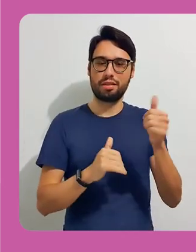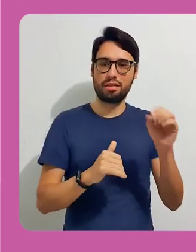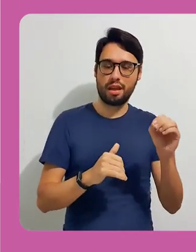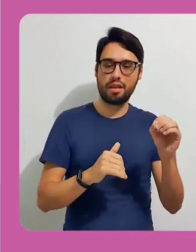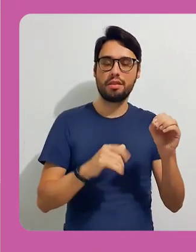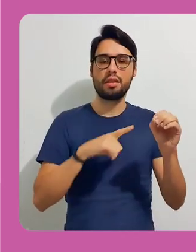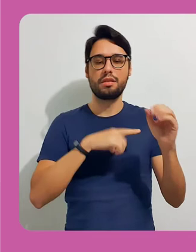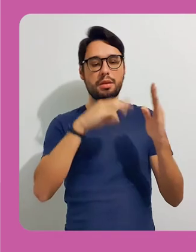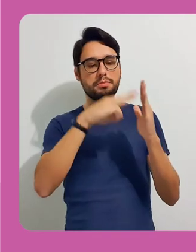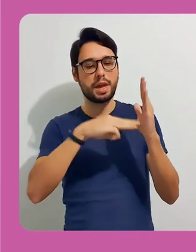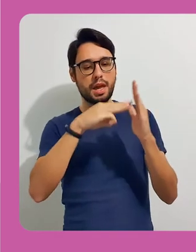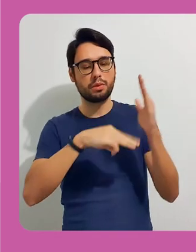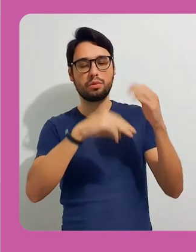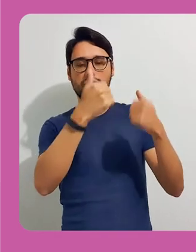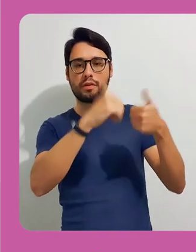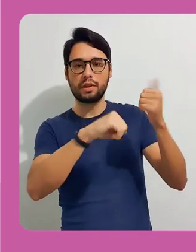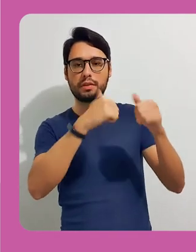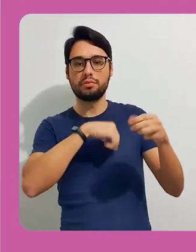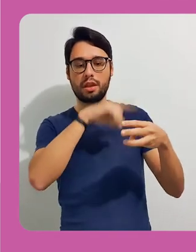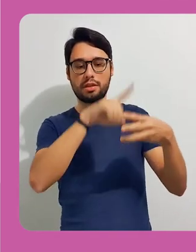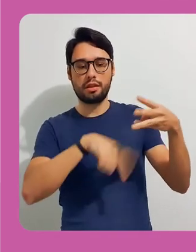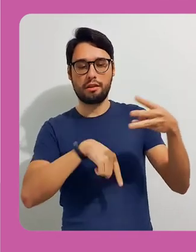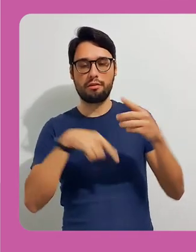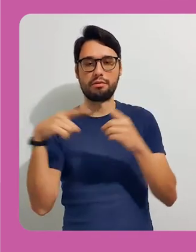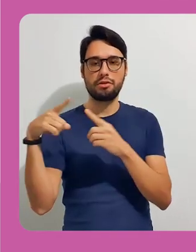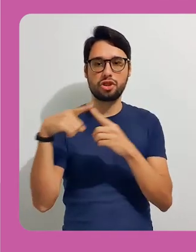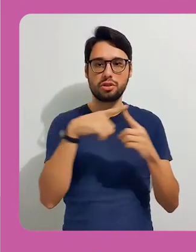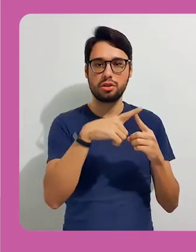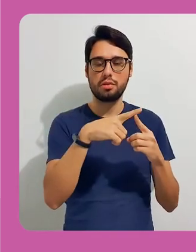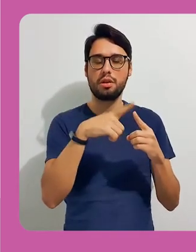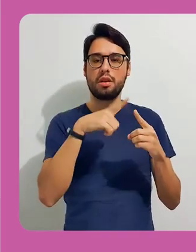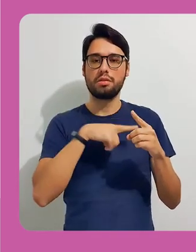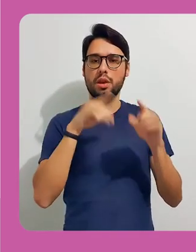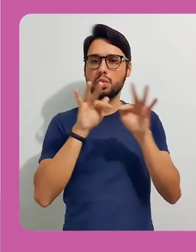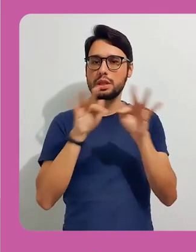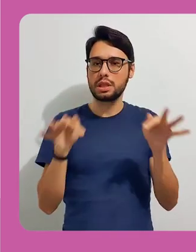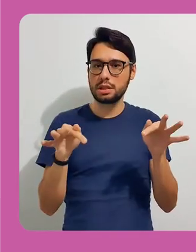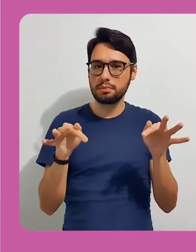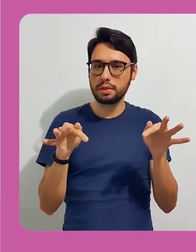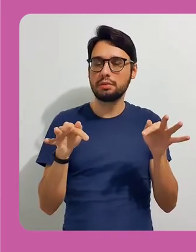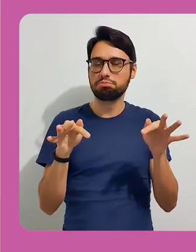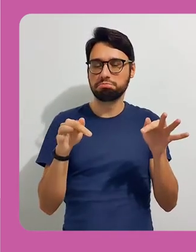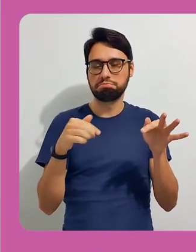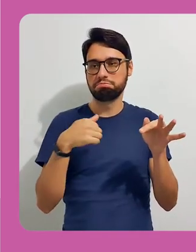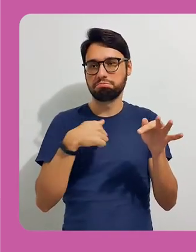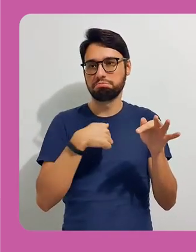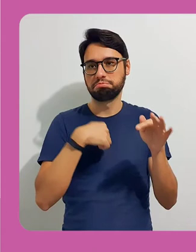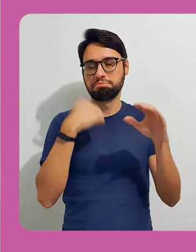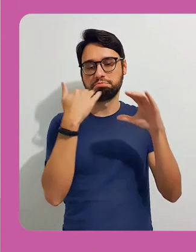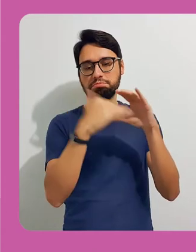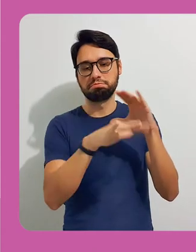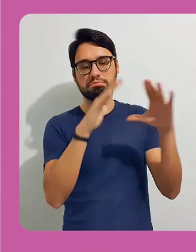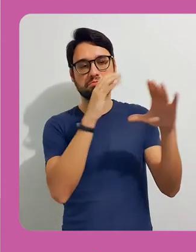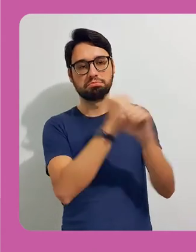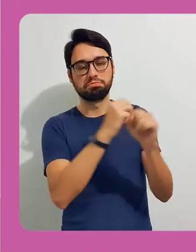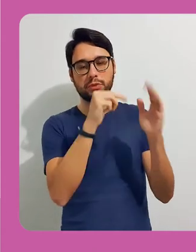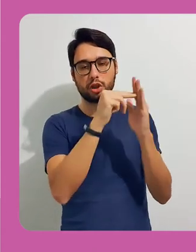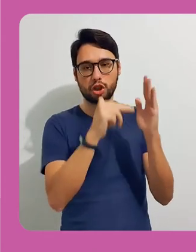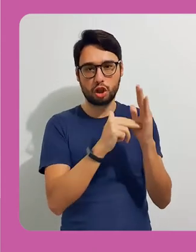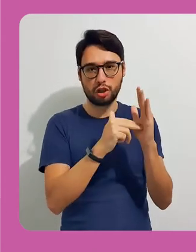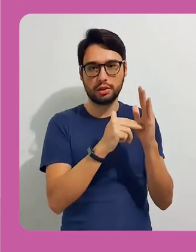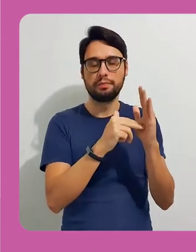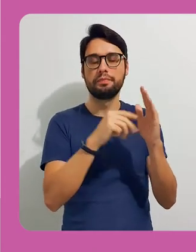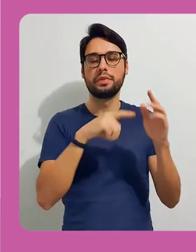escala ou em pontuação né pontuação vou manter aqui o 10 métodos de avaliação